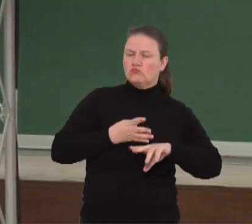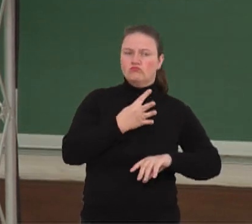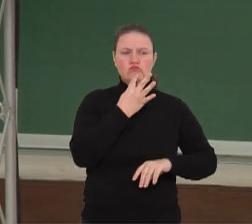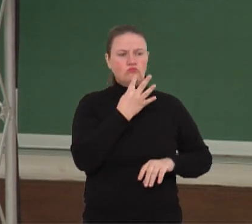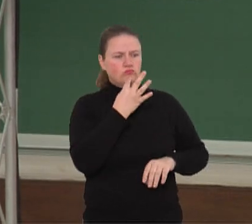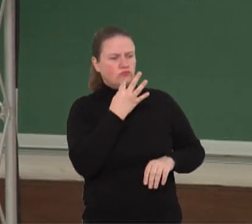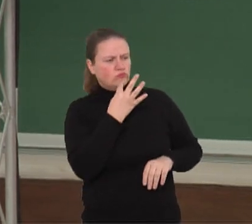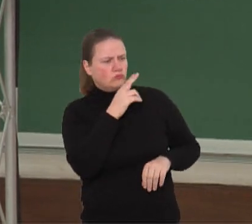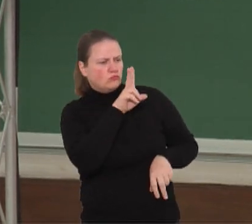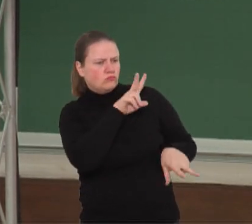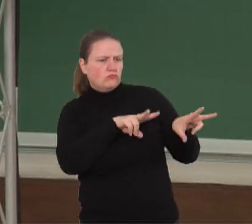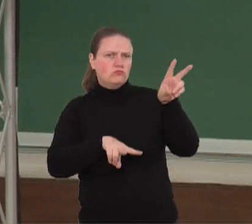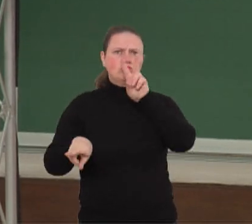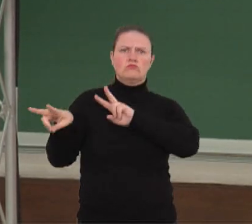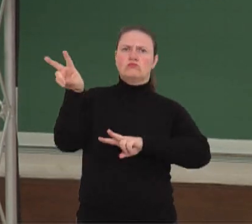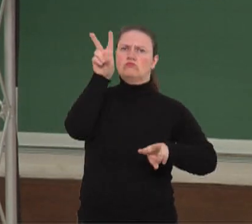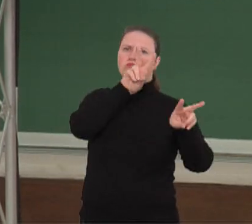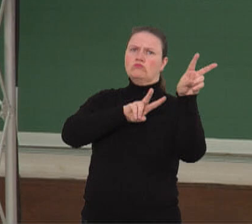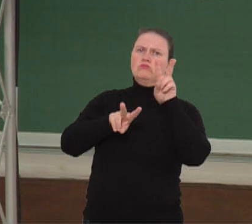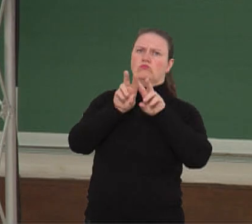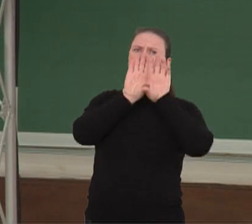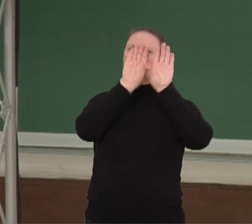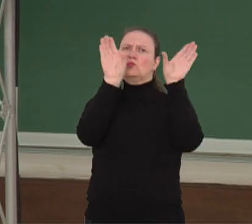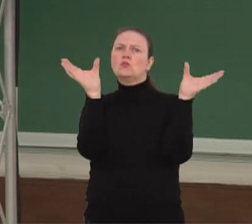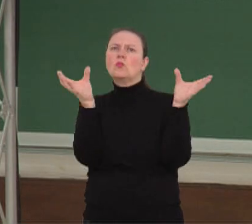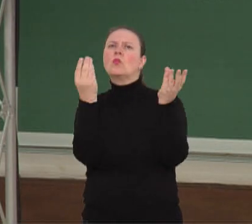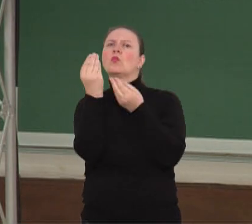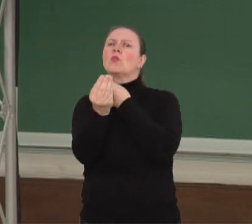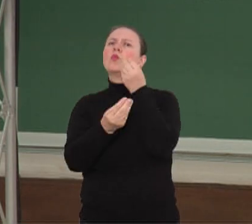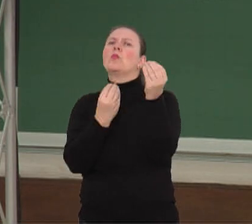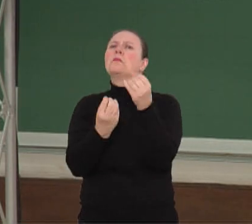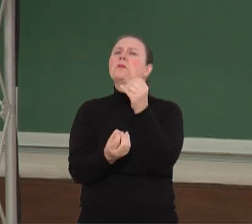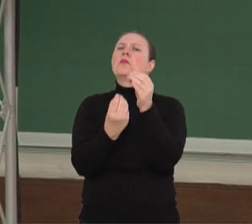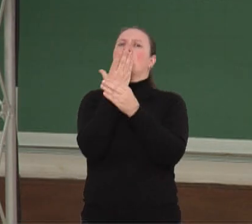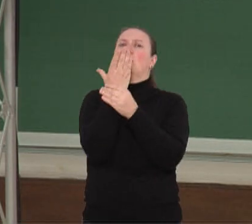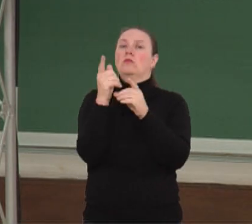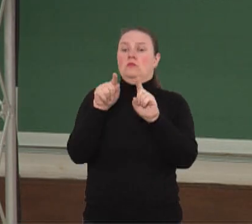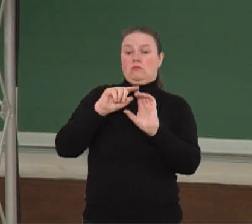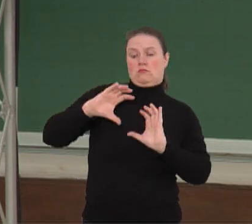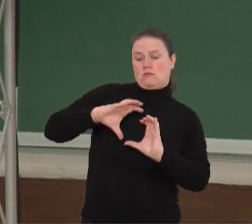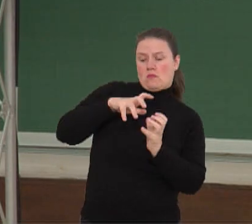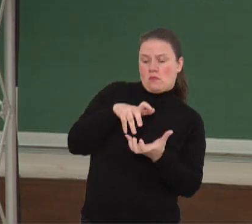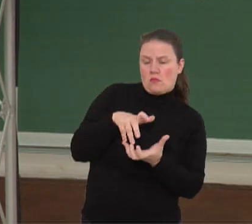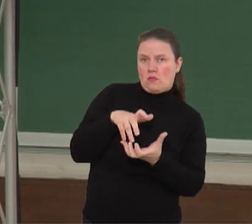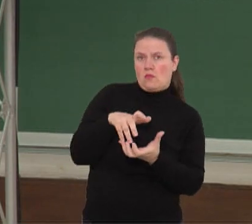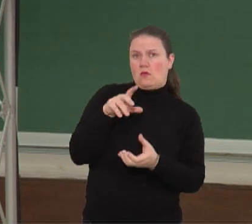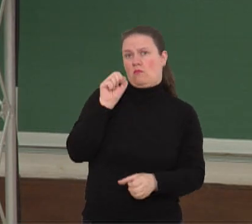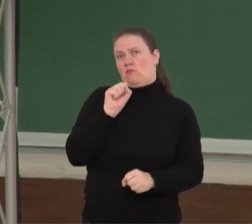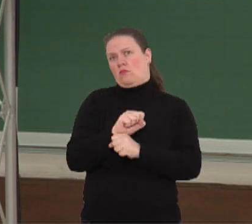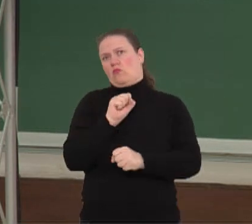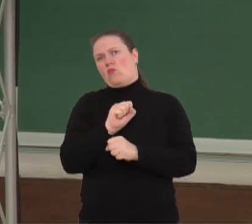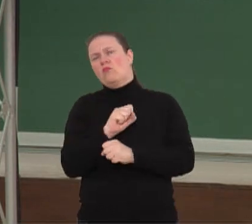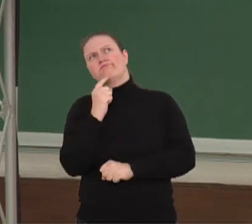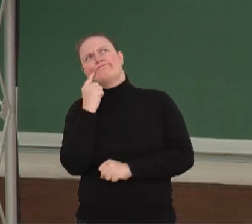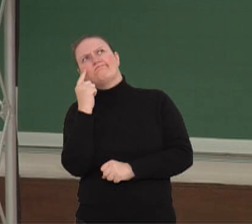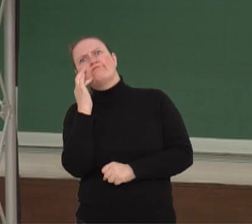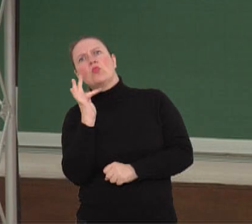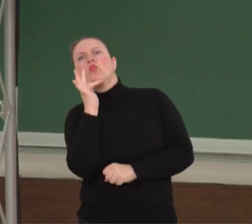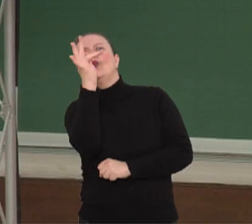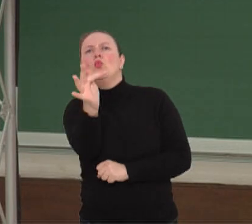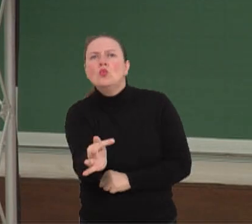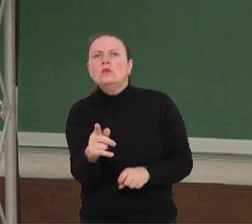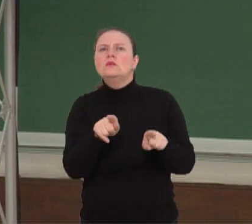em outros lugares do espaço e entender como o espaço se formou, como a Terra se formou, ou até prever fenômenos que acontecerão mais para